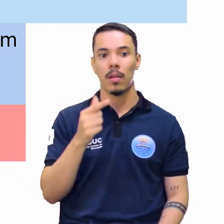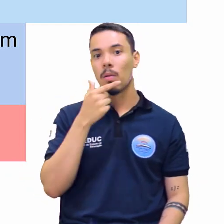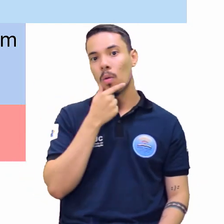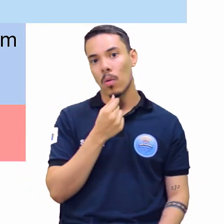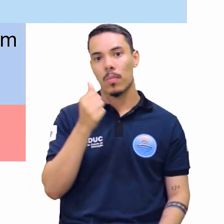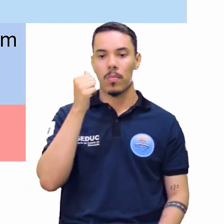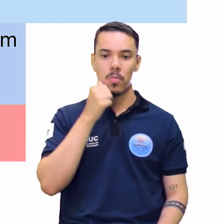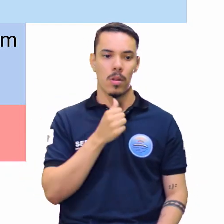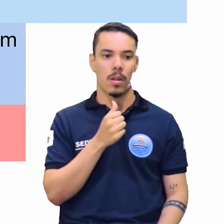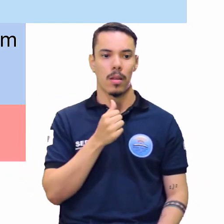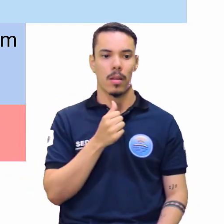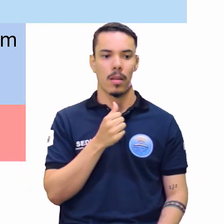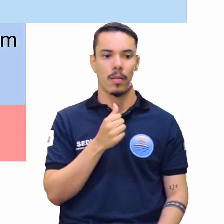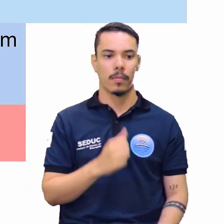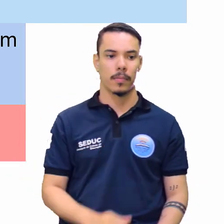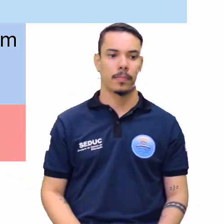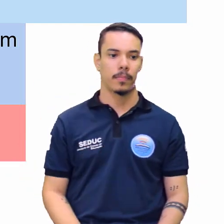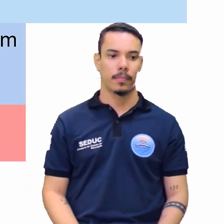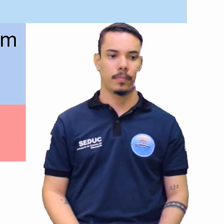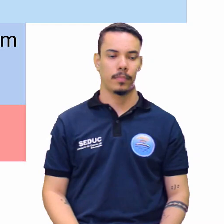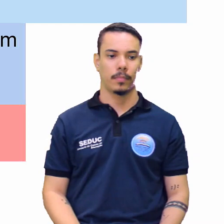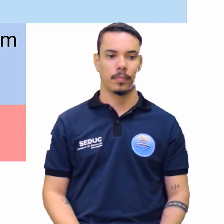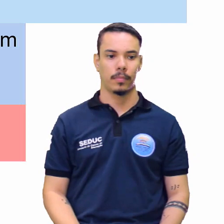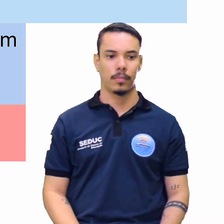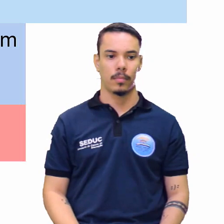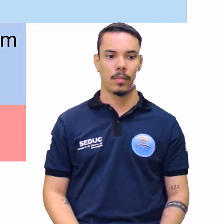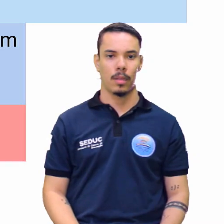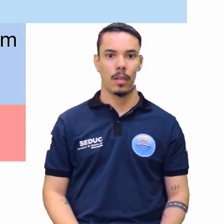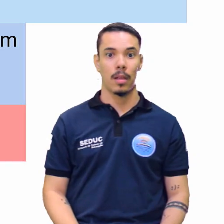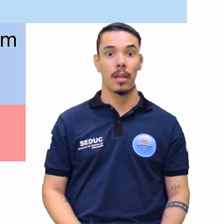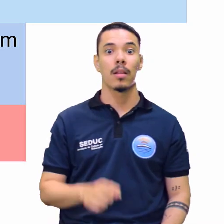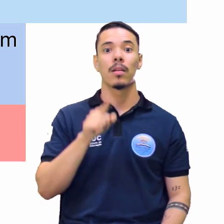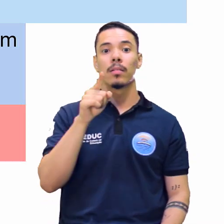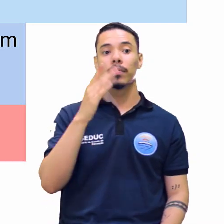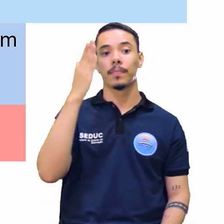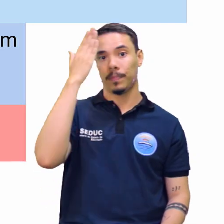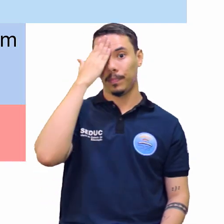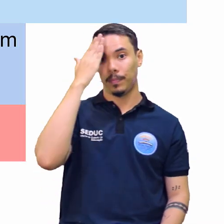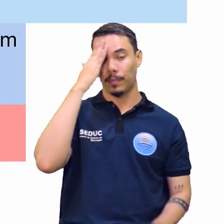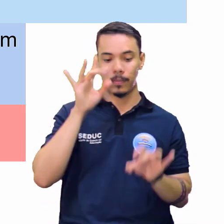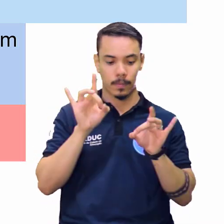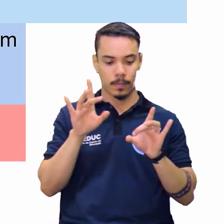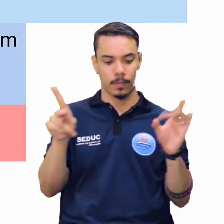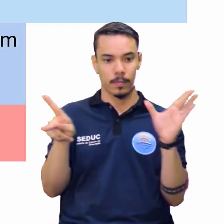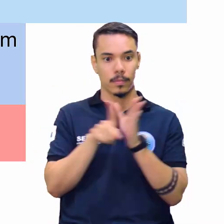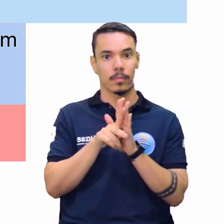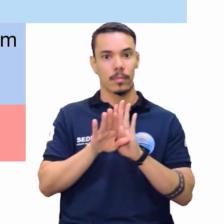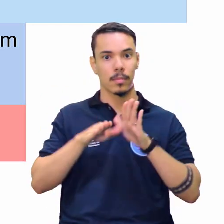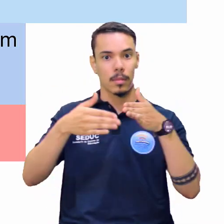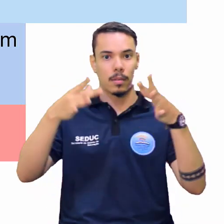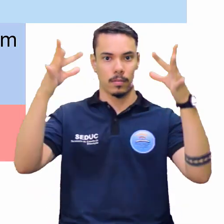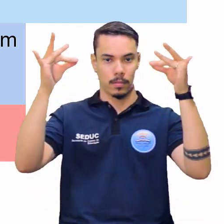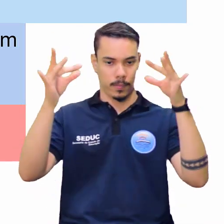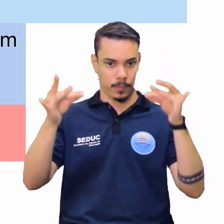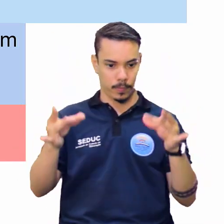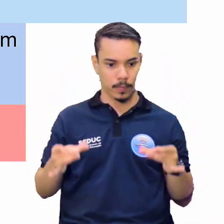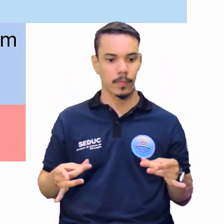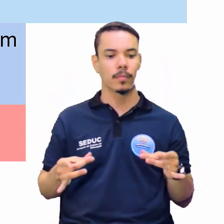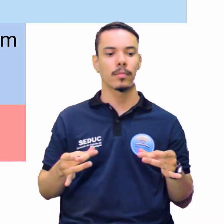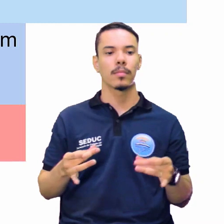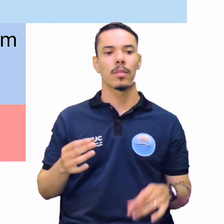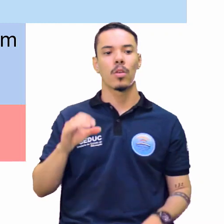feminino ou Sabiá fugiu tá para você especificar for mais detalhista